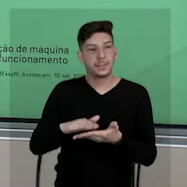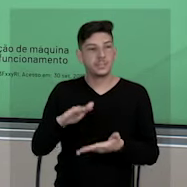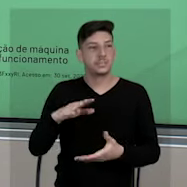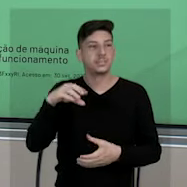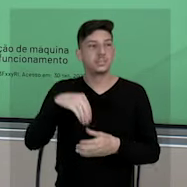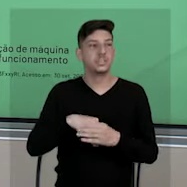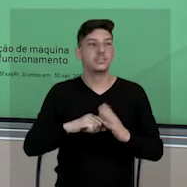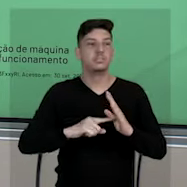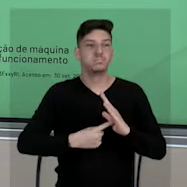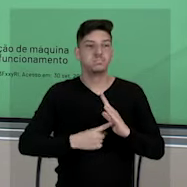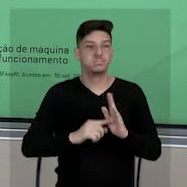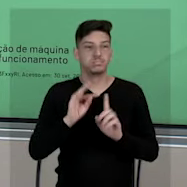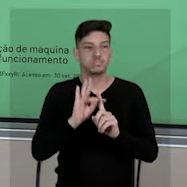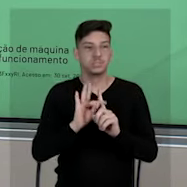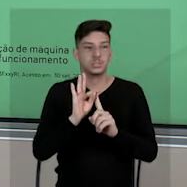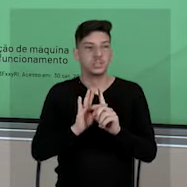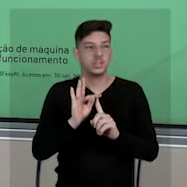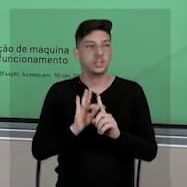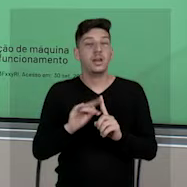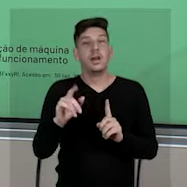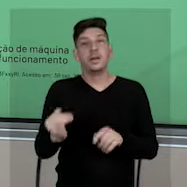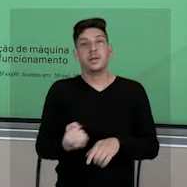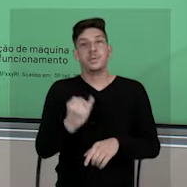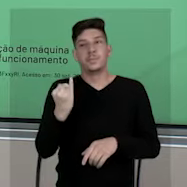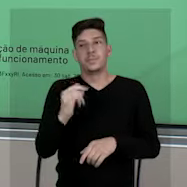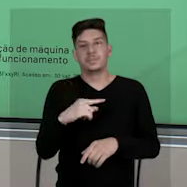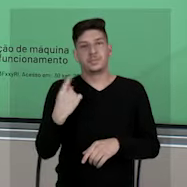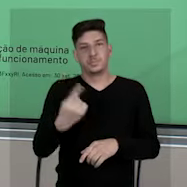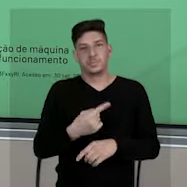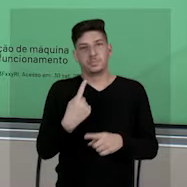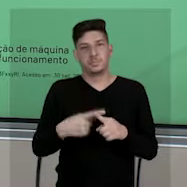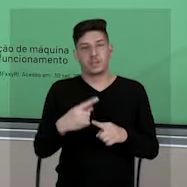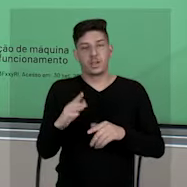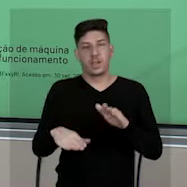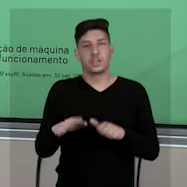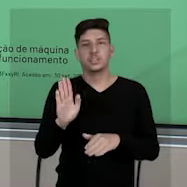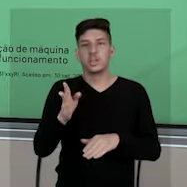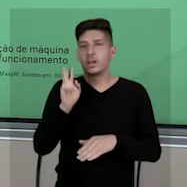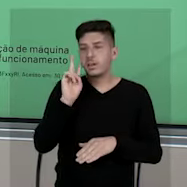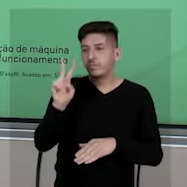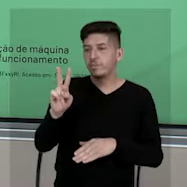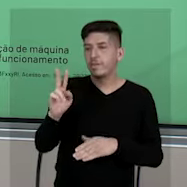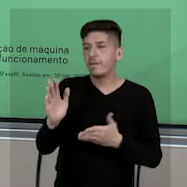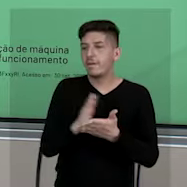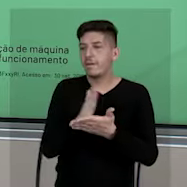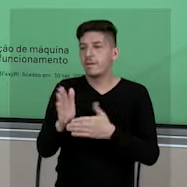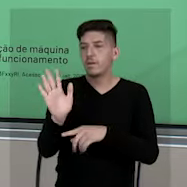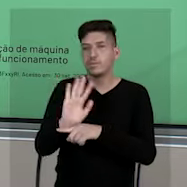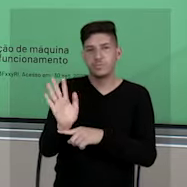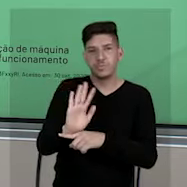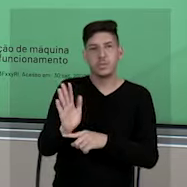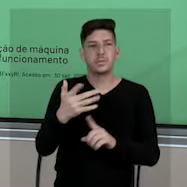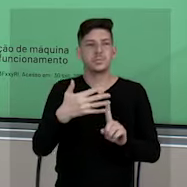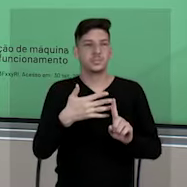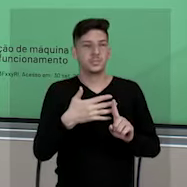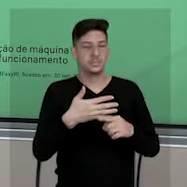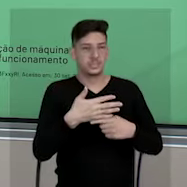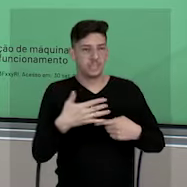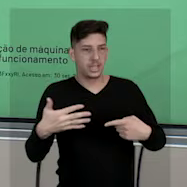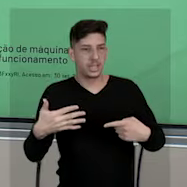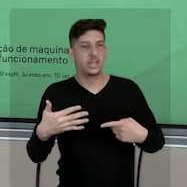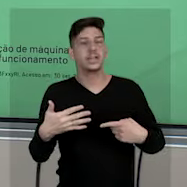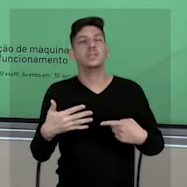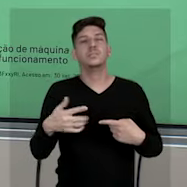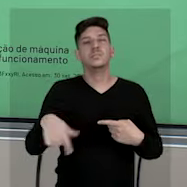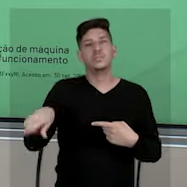daquela máquina térmica. E isso é importante demais para a gente. Às vezes você já até viu algum filme, uma série, alguma coisa, que